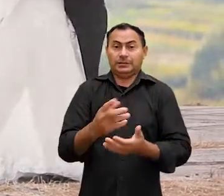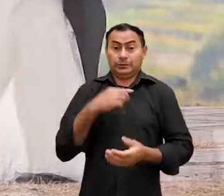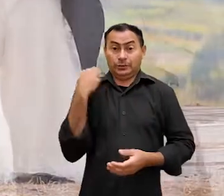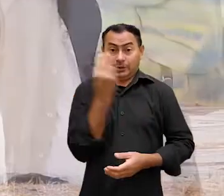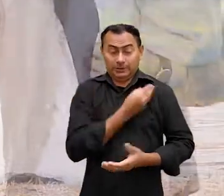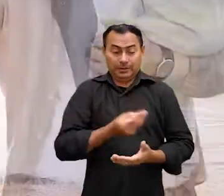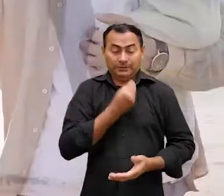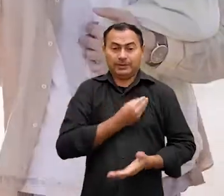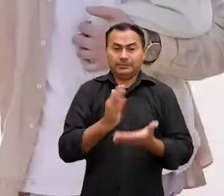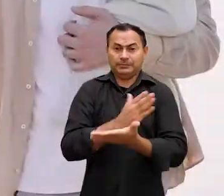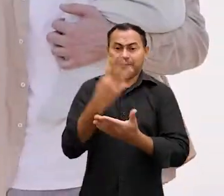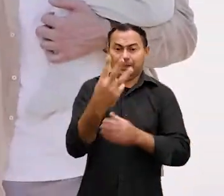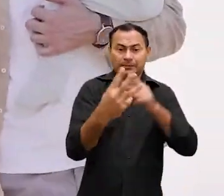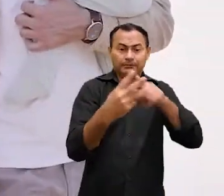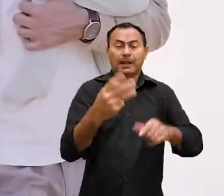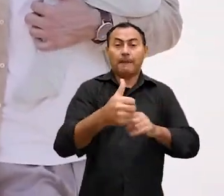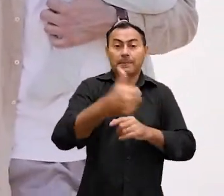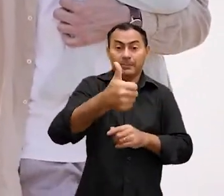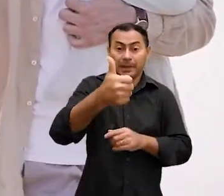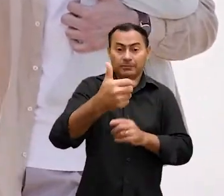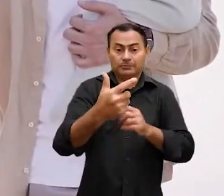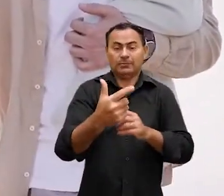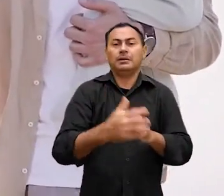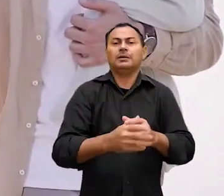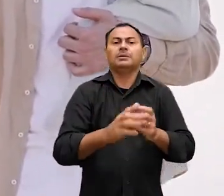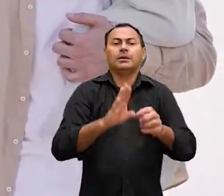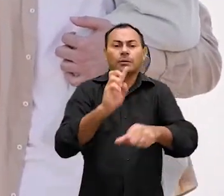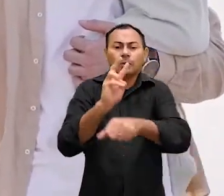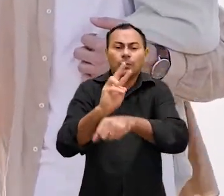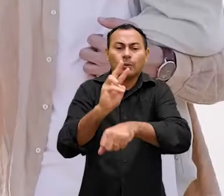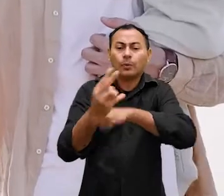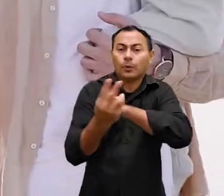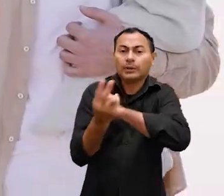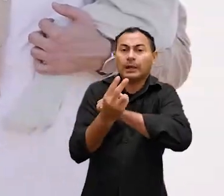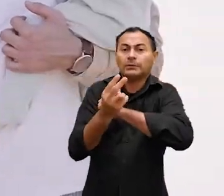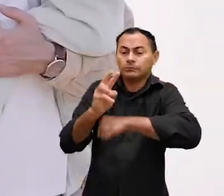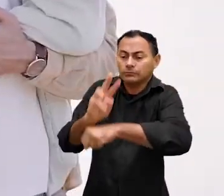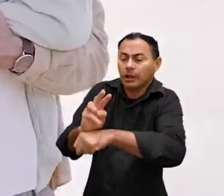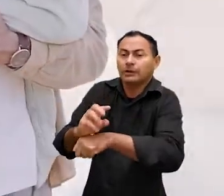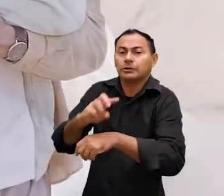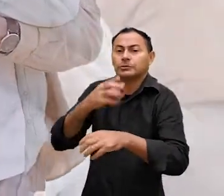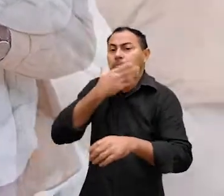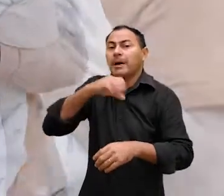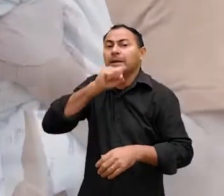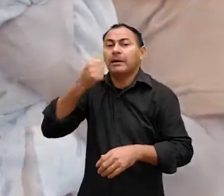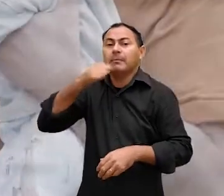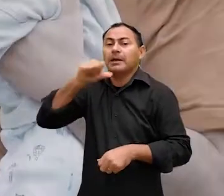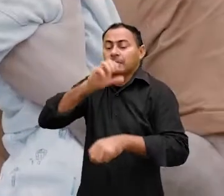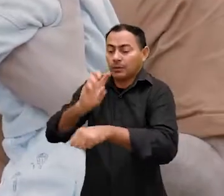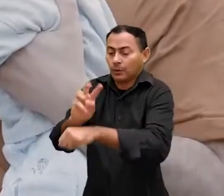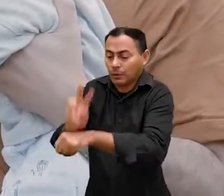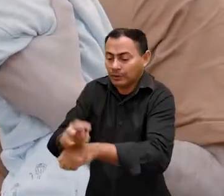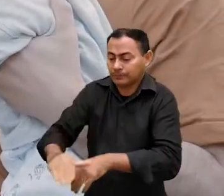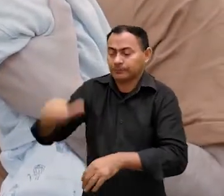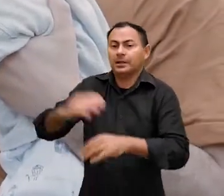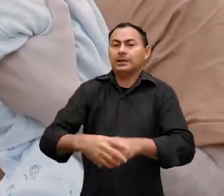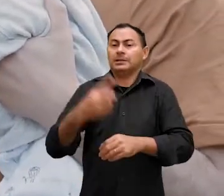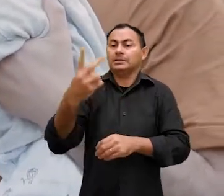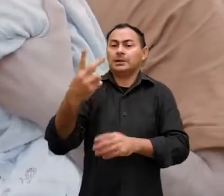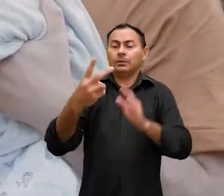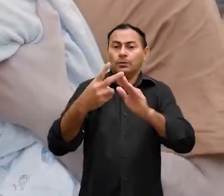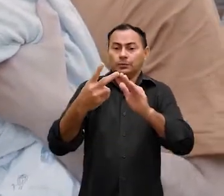O primeiro terço de nossa vida passamos sendo cuidados por nossos pais. O segundo terço passamos com